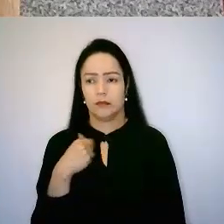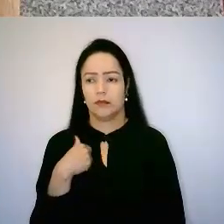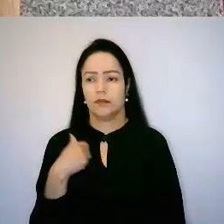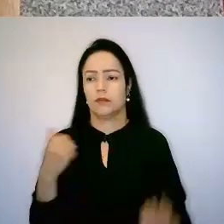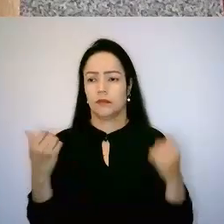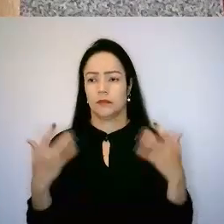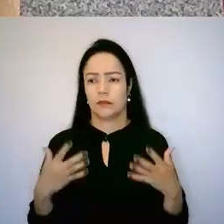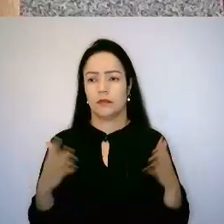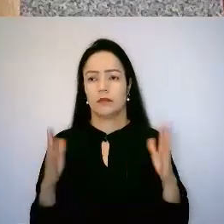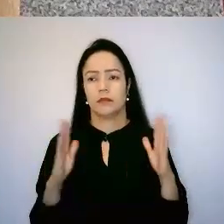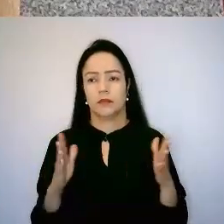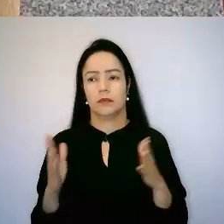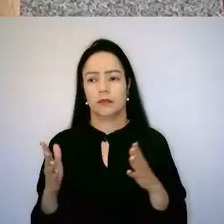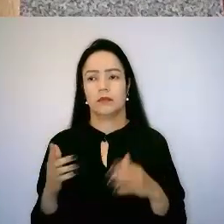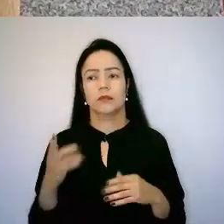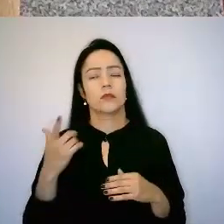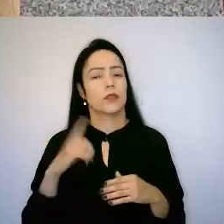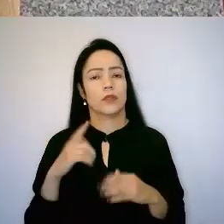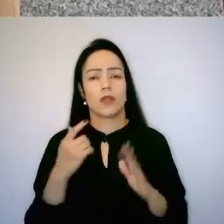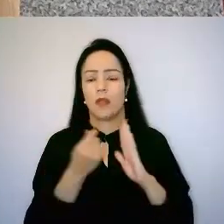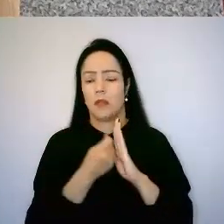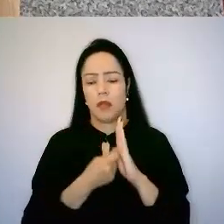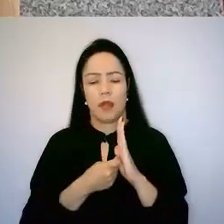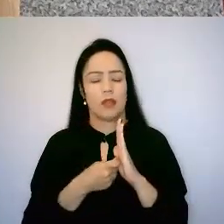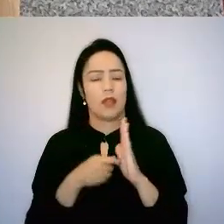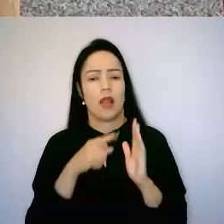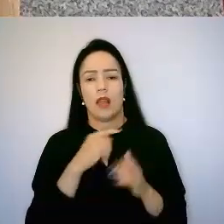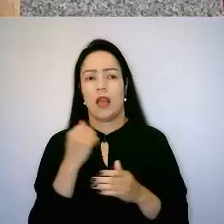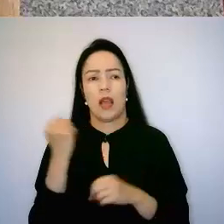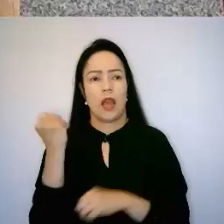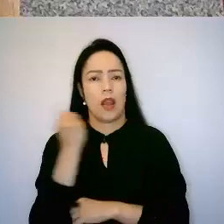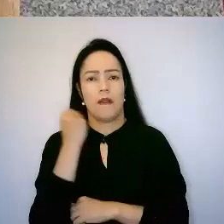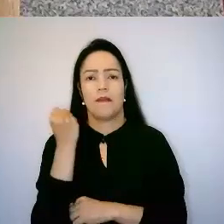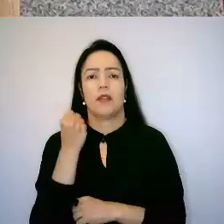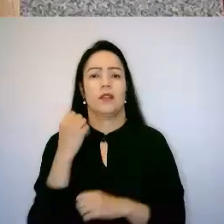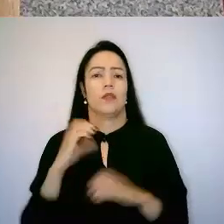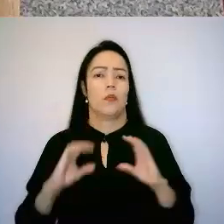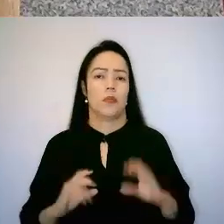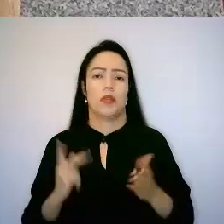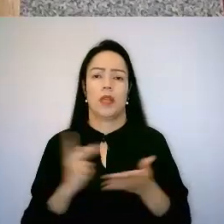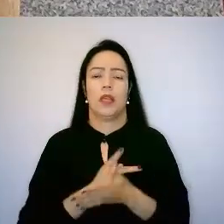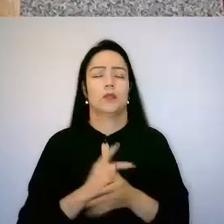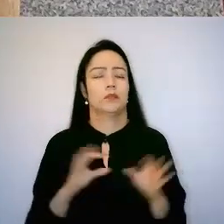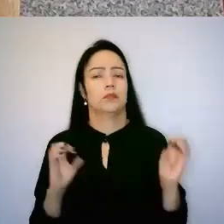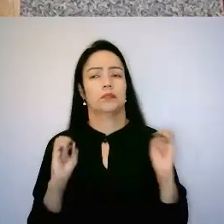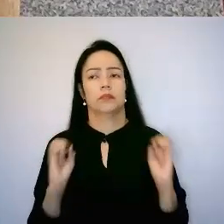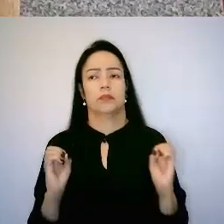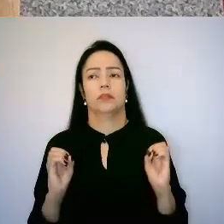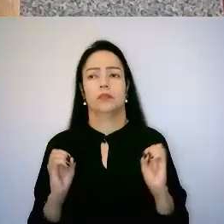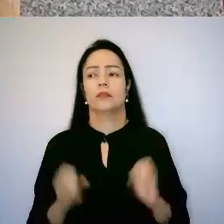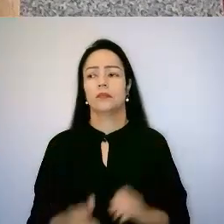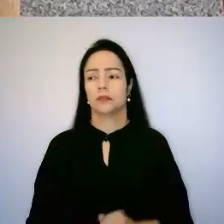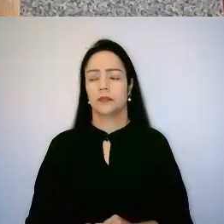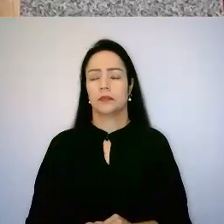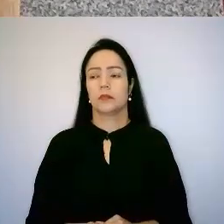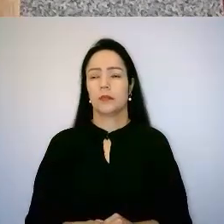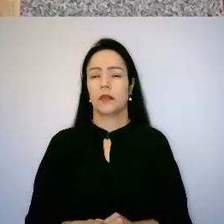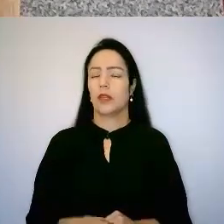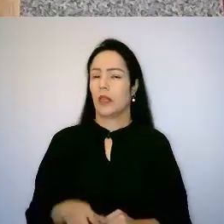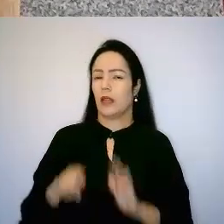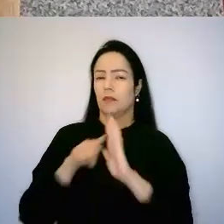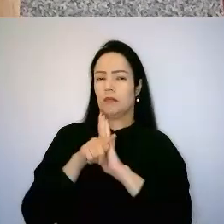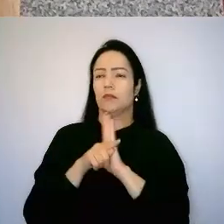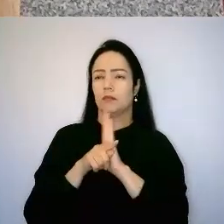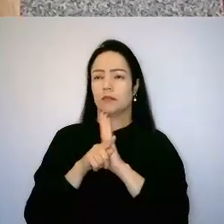não há nenhuma anotação de falta grave média ou Leve em nome do Hora agravante inclusive se nós somos analisar